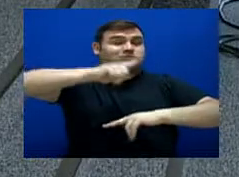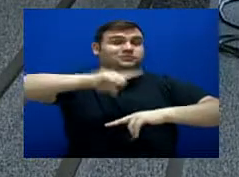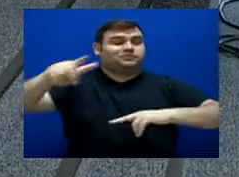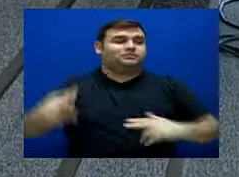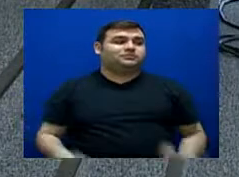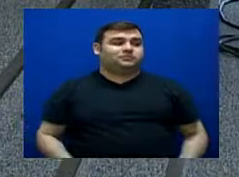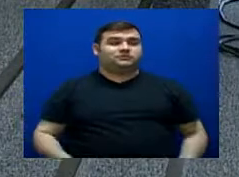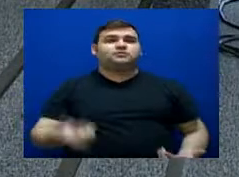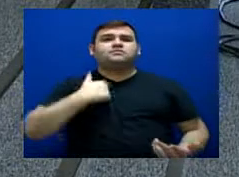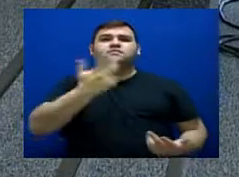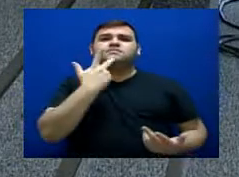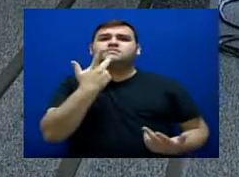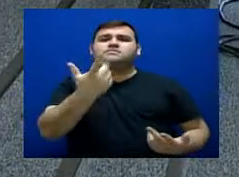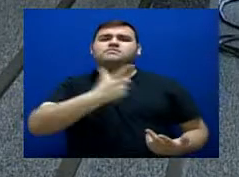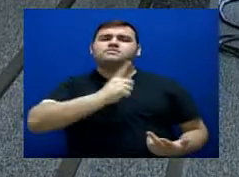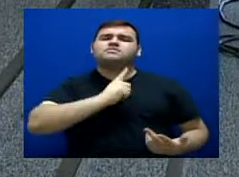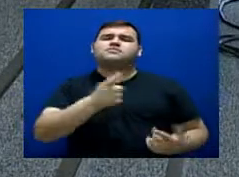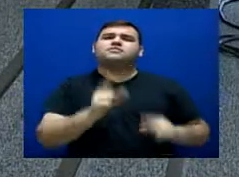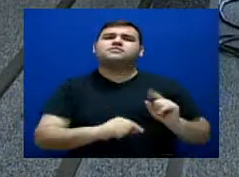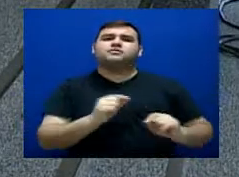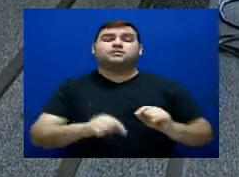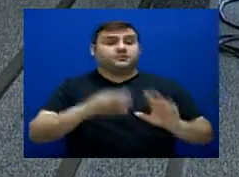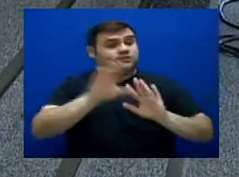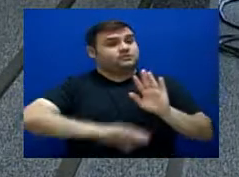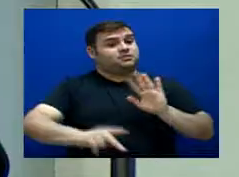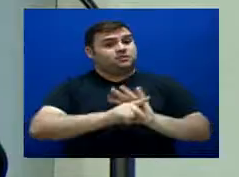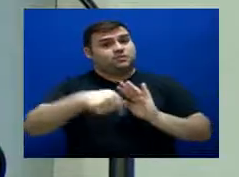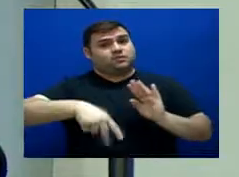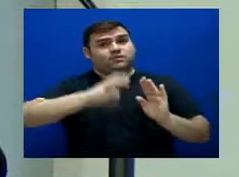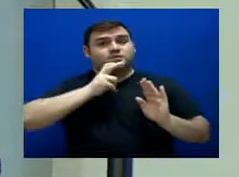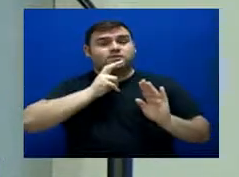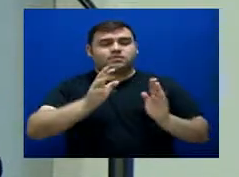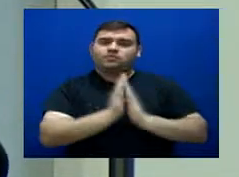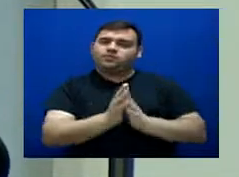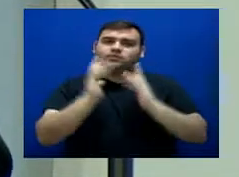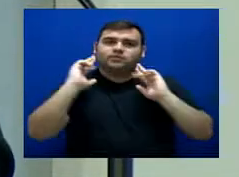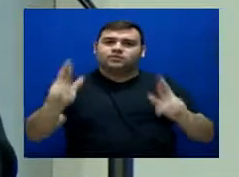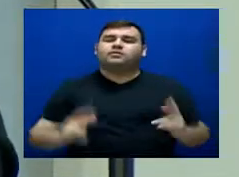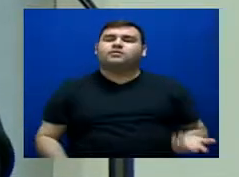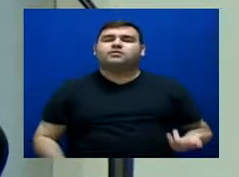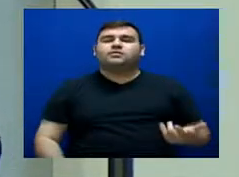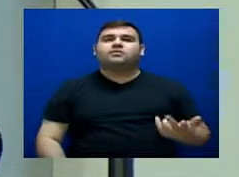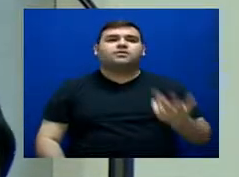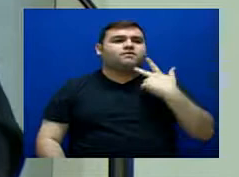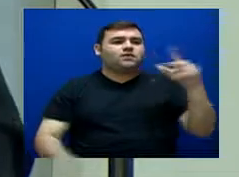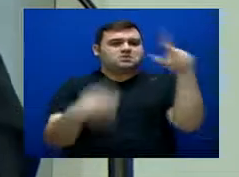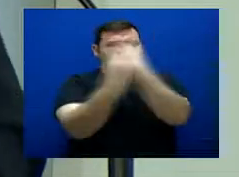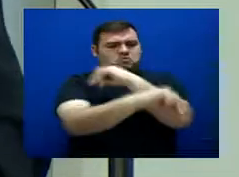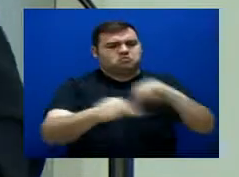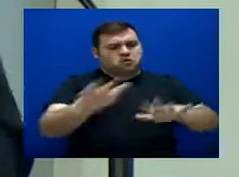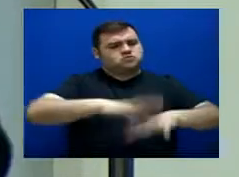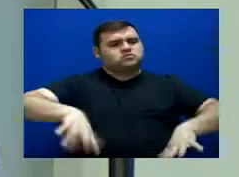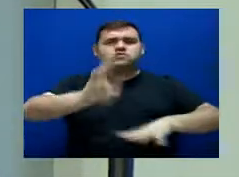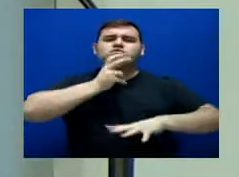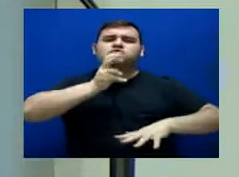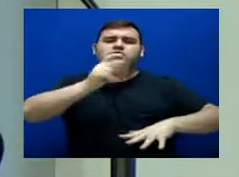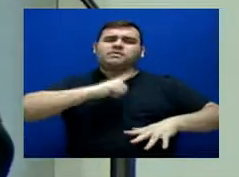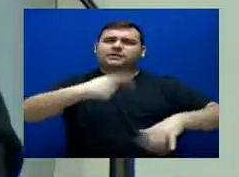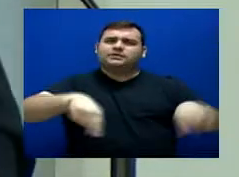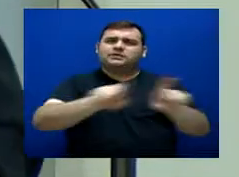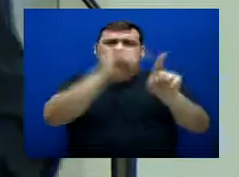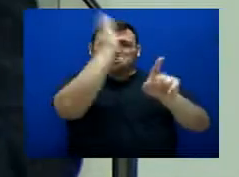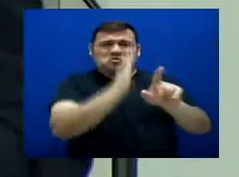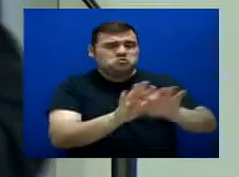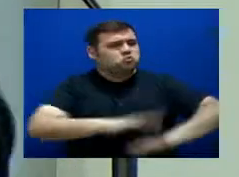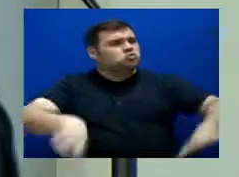tribuna. Eu digo para vocês que é um cidadão sorocabano que está na tribuna, por favor. Pela Macumba em Sorocaba e em todo o nosso